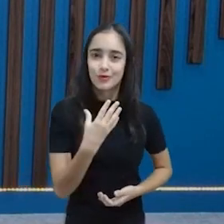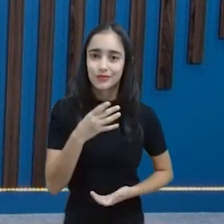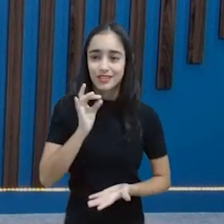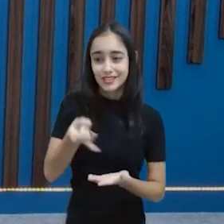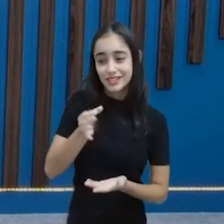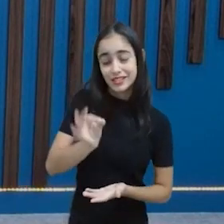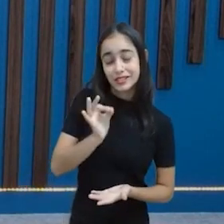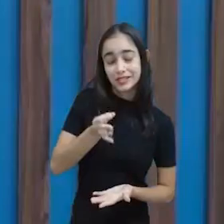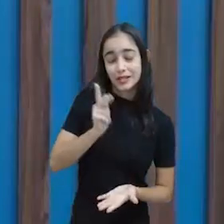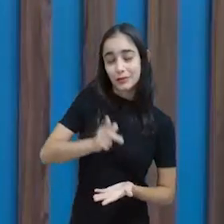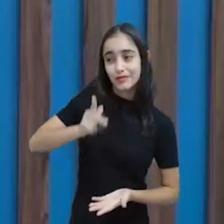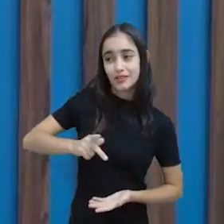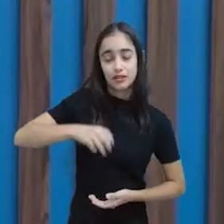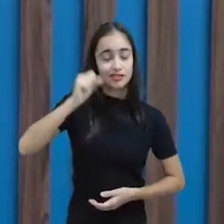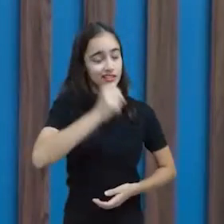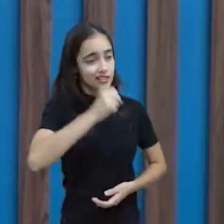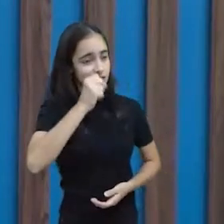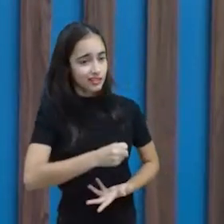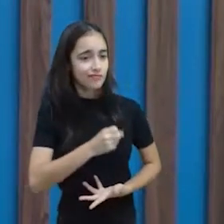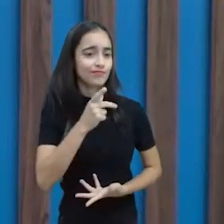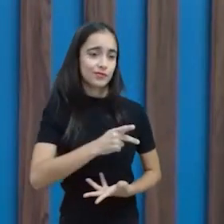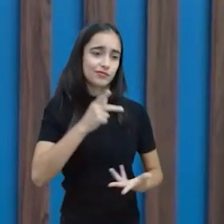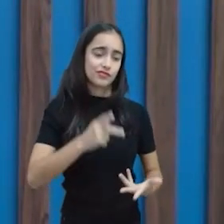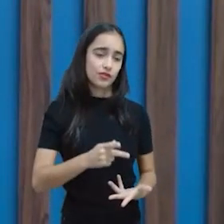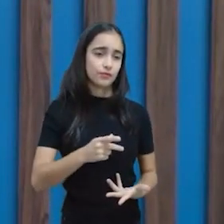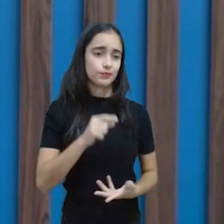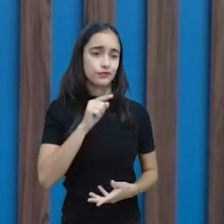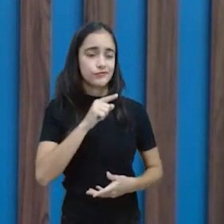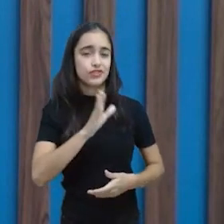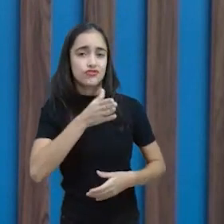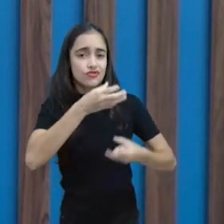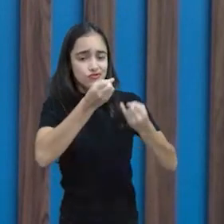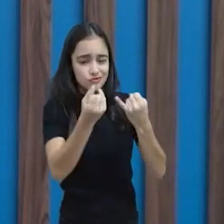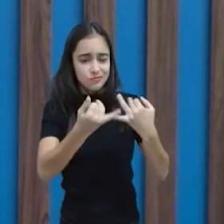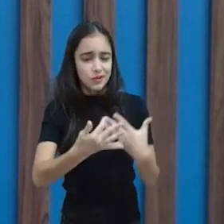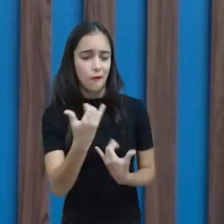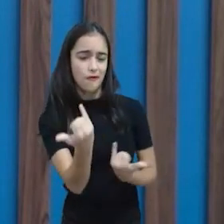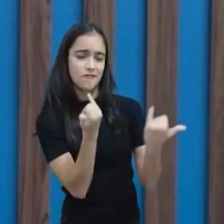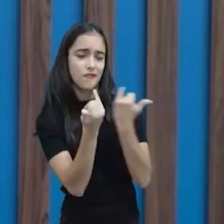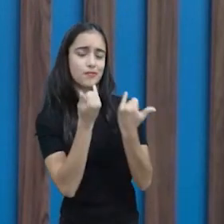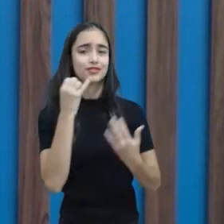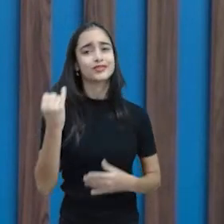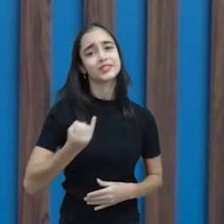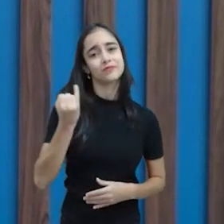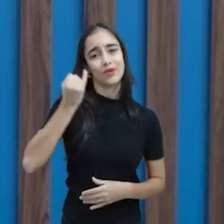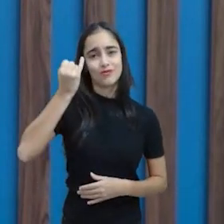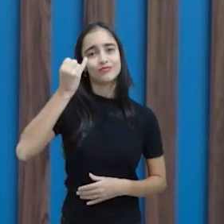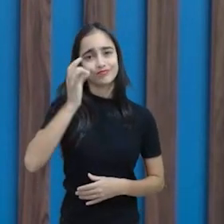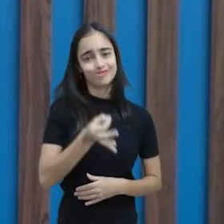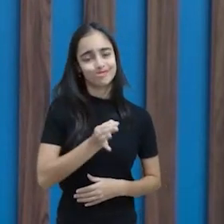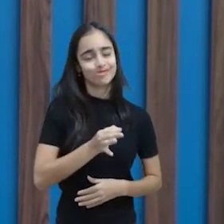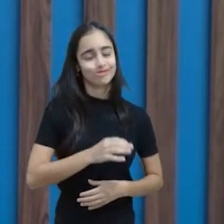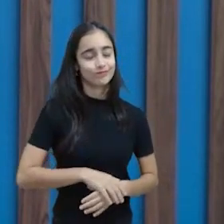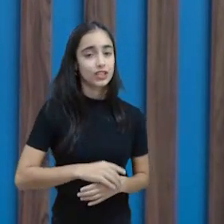isso, professora. A professora Vanessa falou um monte de informação aí importantíssima, né? E eu